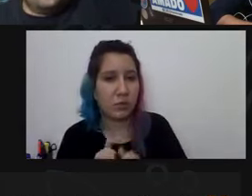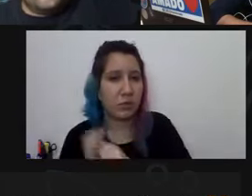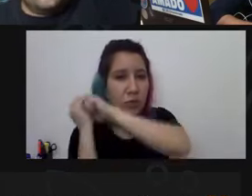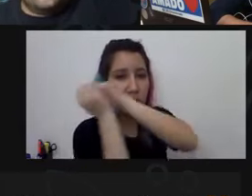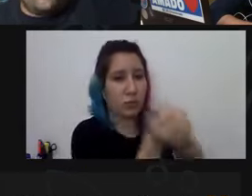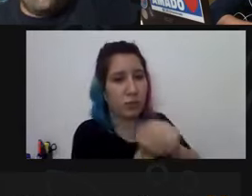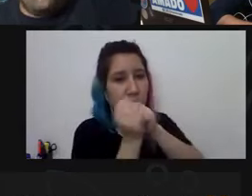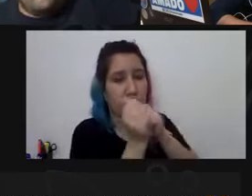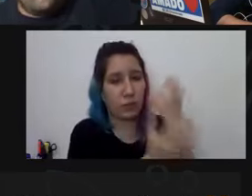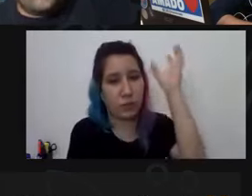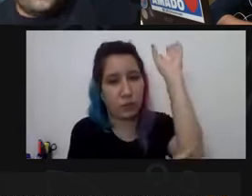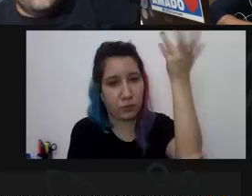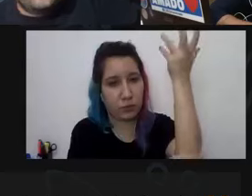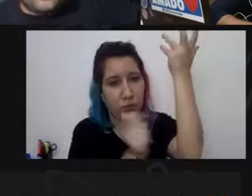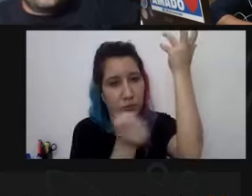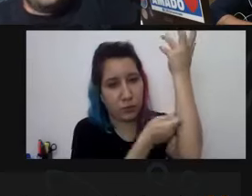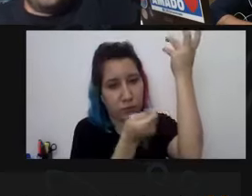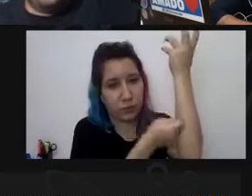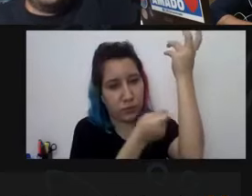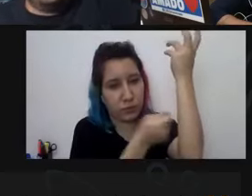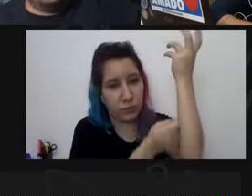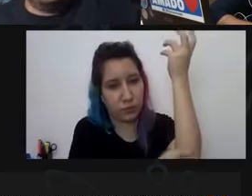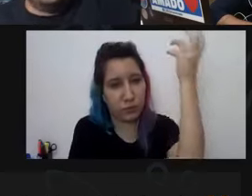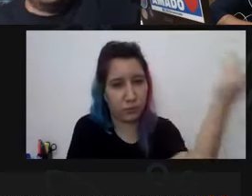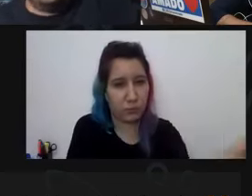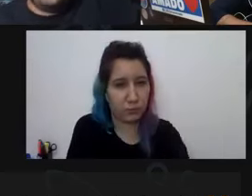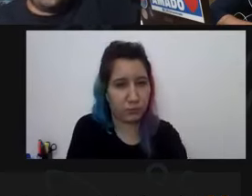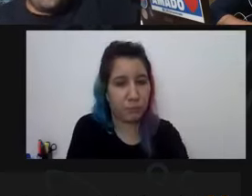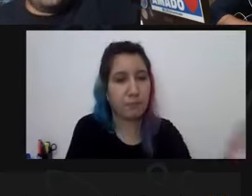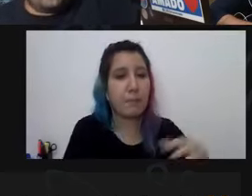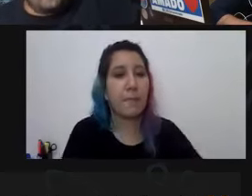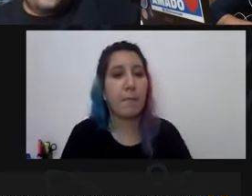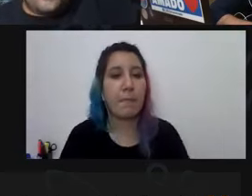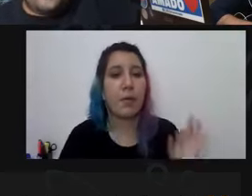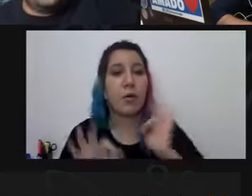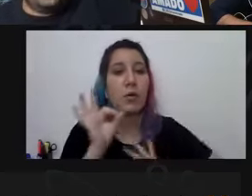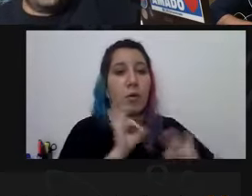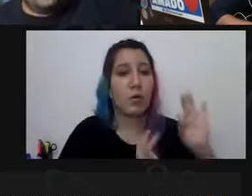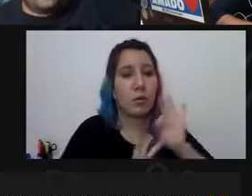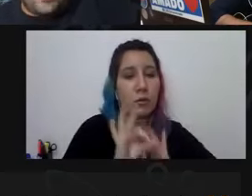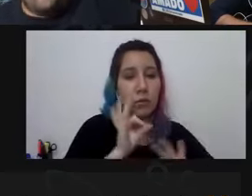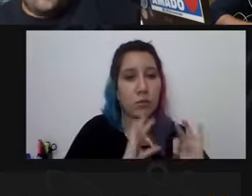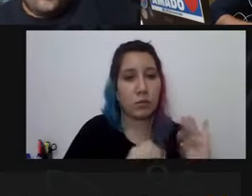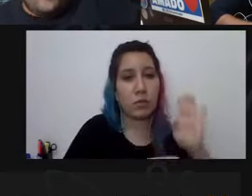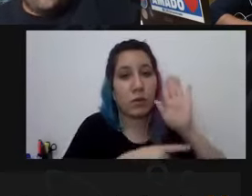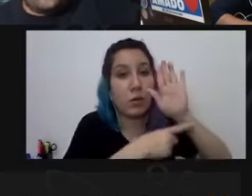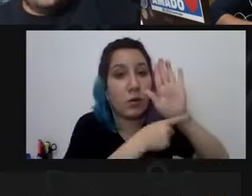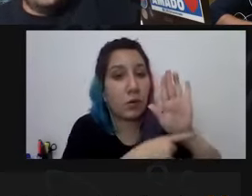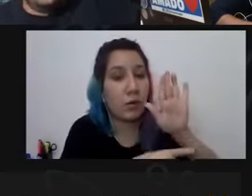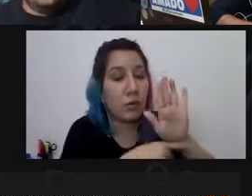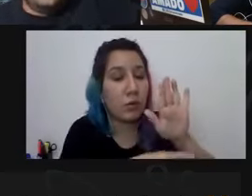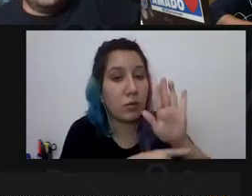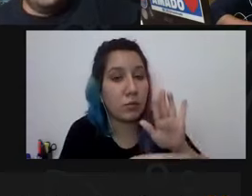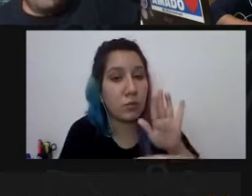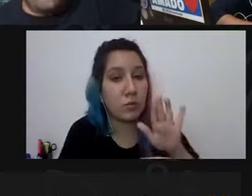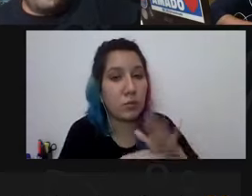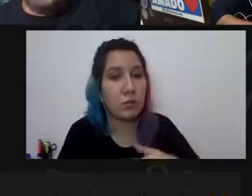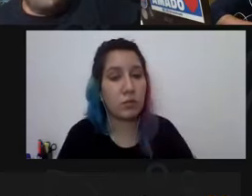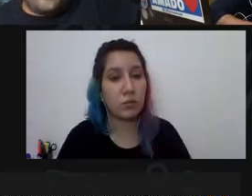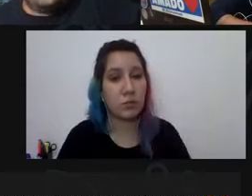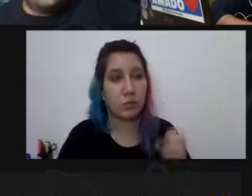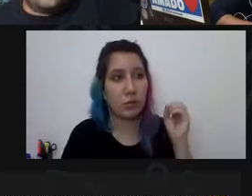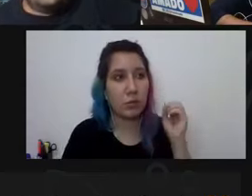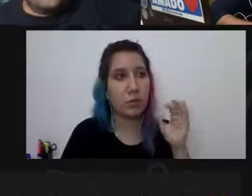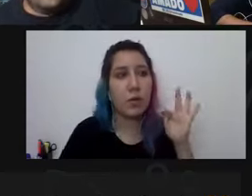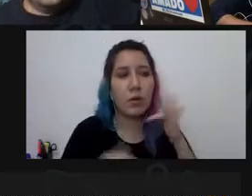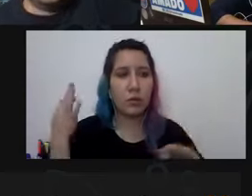Então, a gente precisa dar alguma organizada para poder ter um turismo consolidado e sustentável. O que é importante dizer, o turismo mal